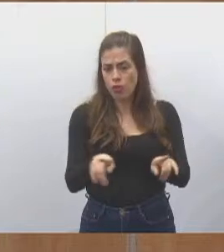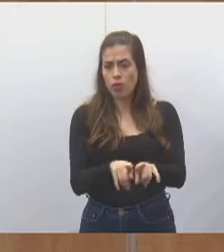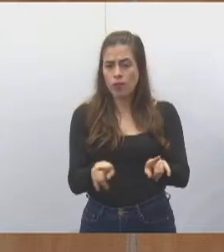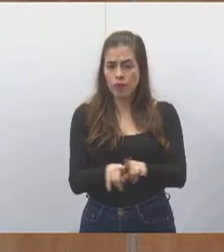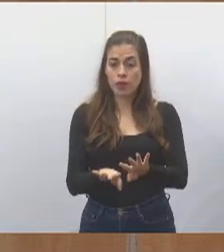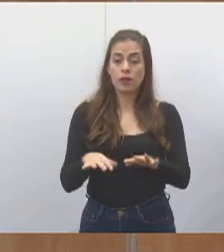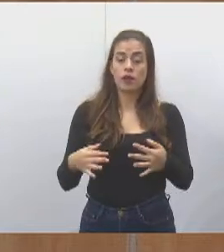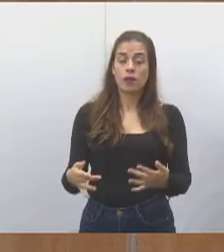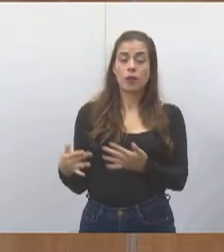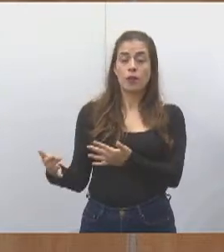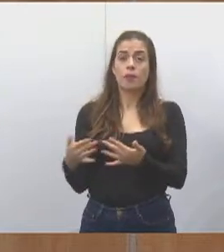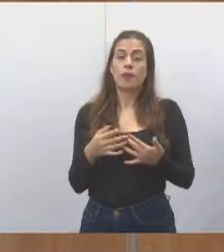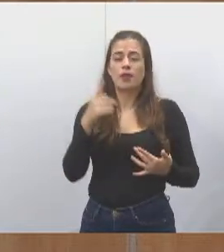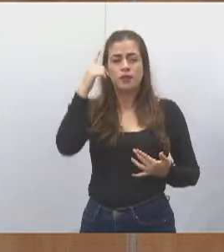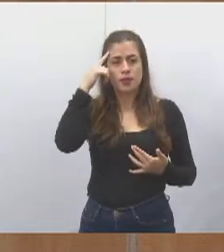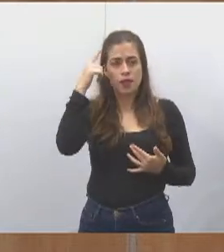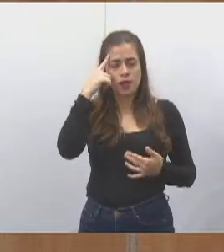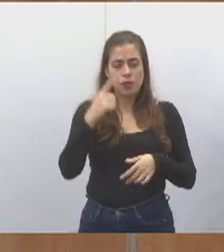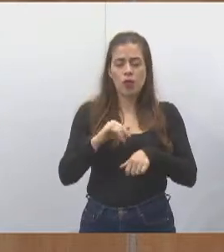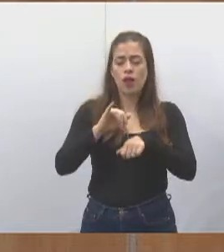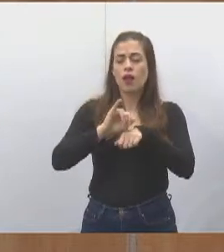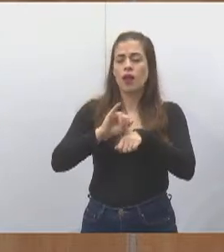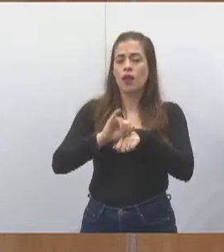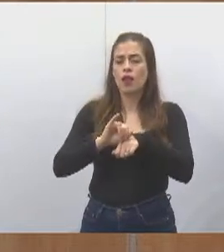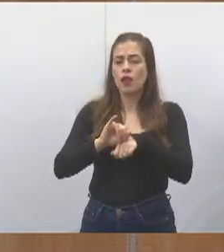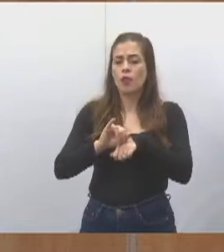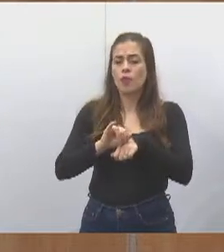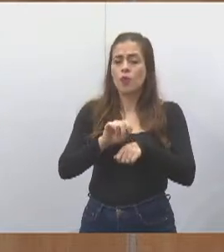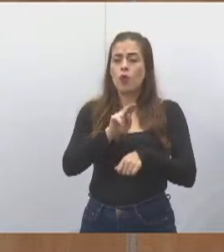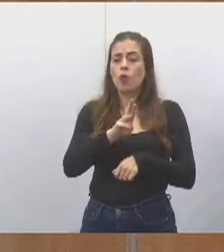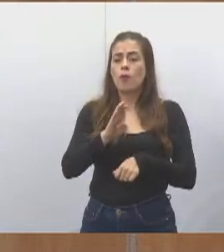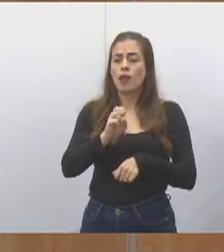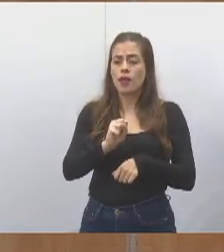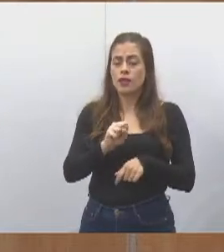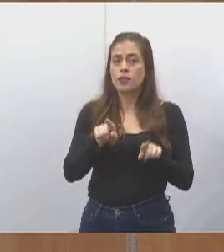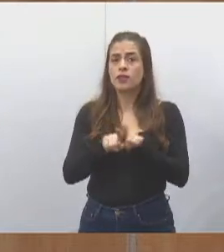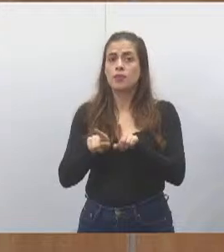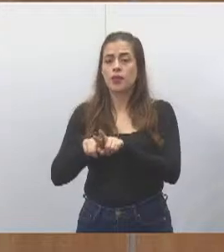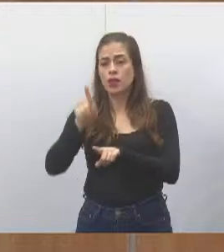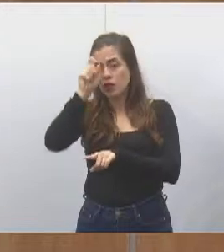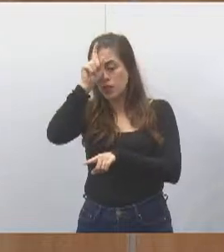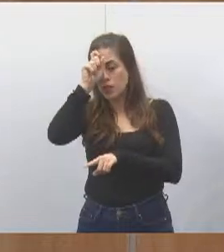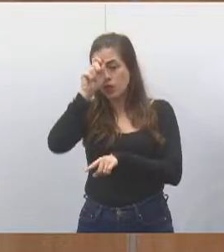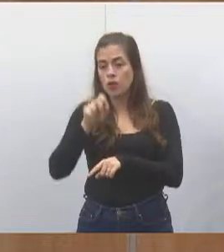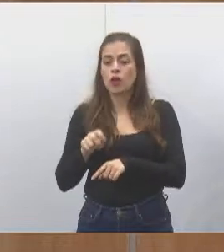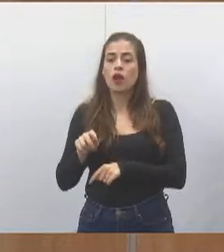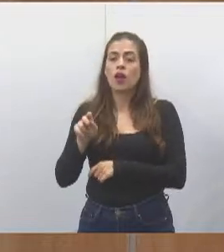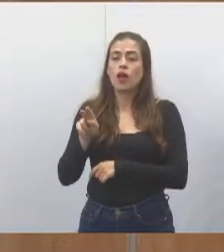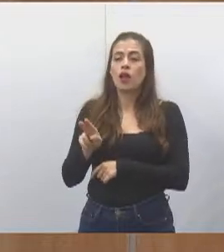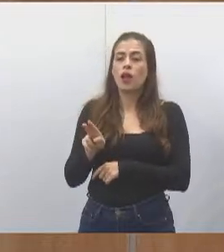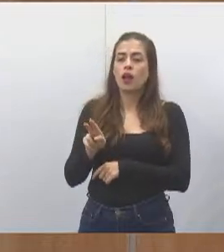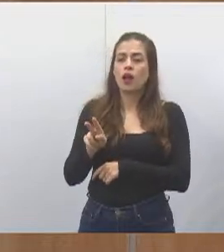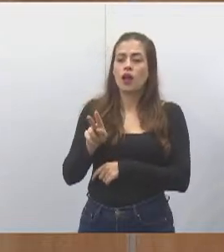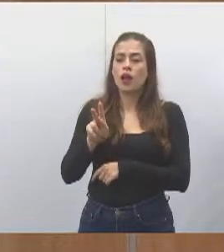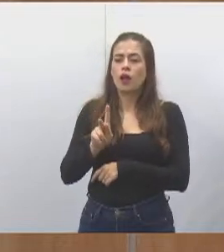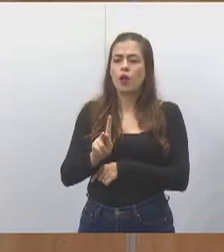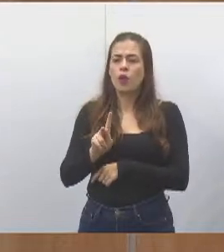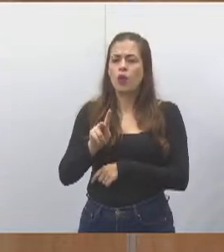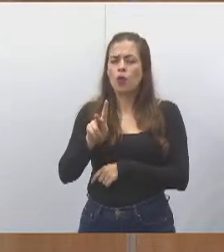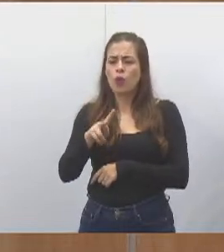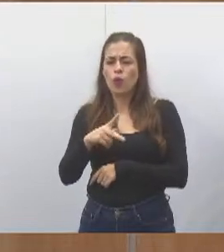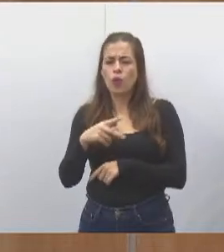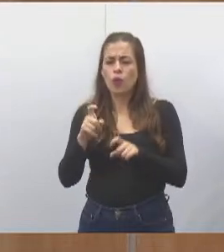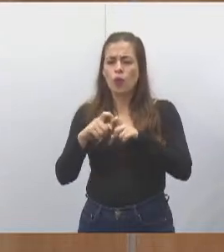a UPA Dr. Telmo e a UBS Central, realmente aqui o orçamento ele é da manutenção, é do custeio da máquina, não está previsto nenhuma